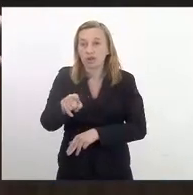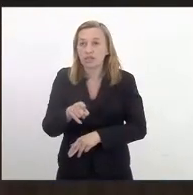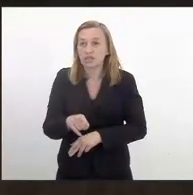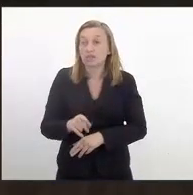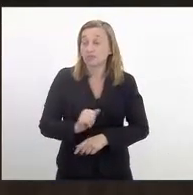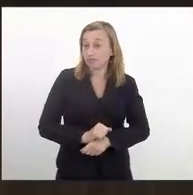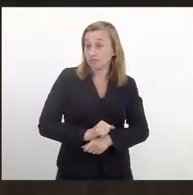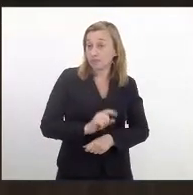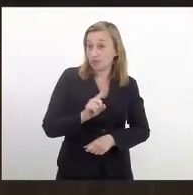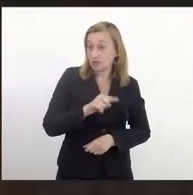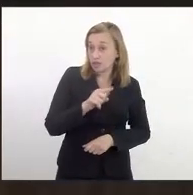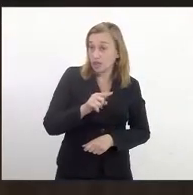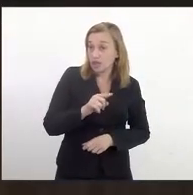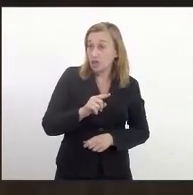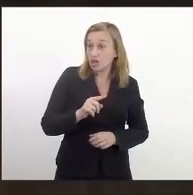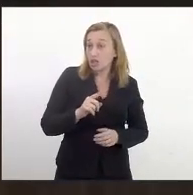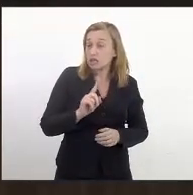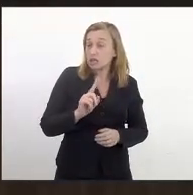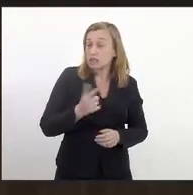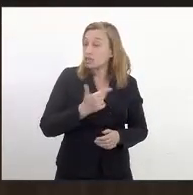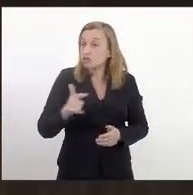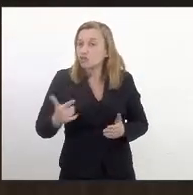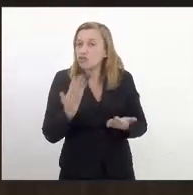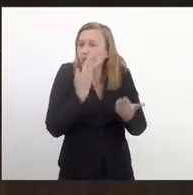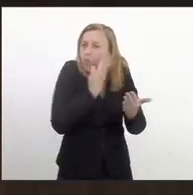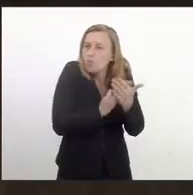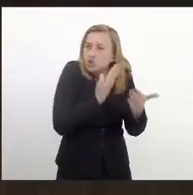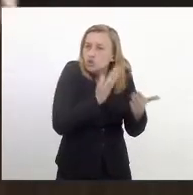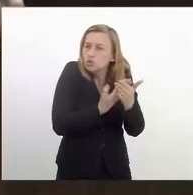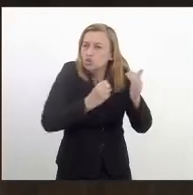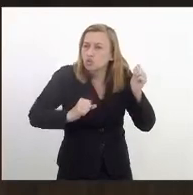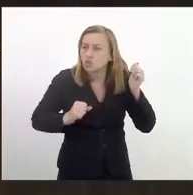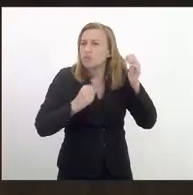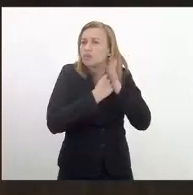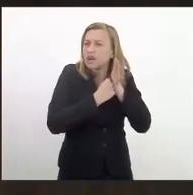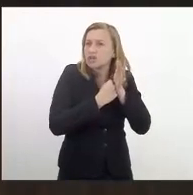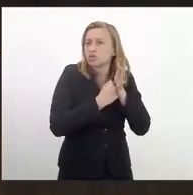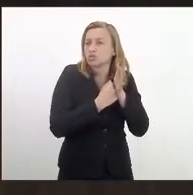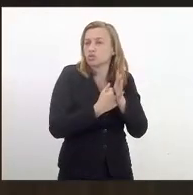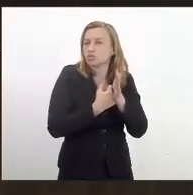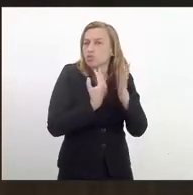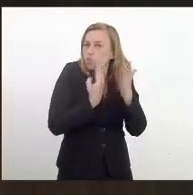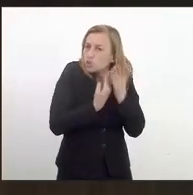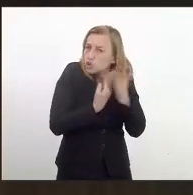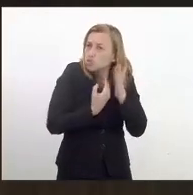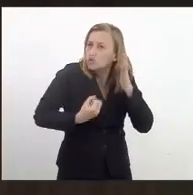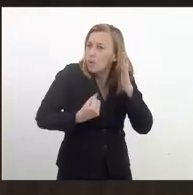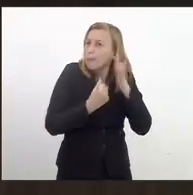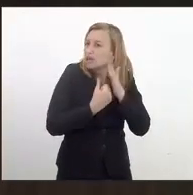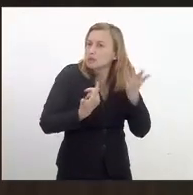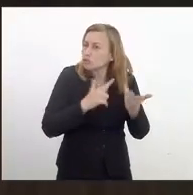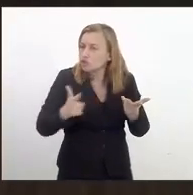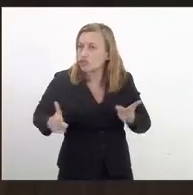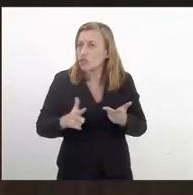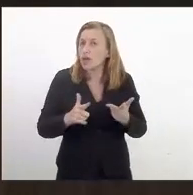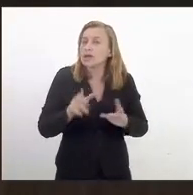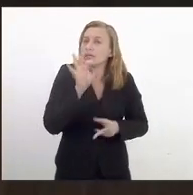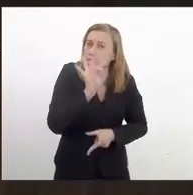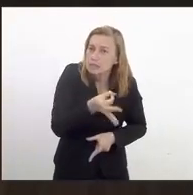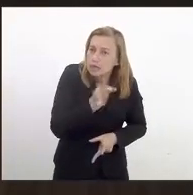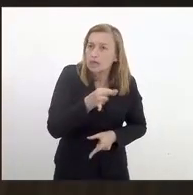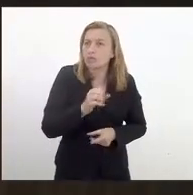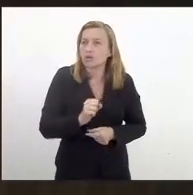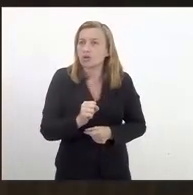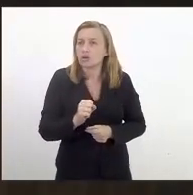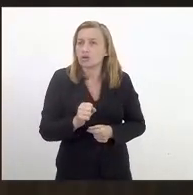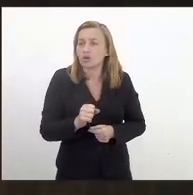assim se não houver um estudo do impacto do impacto um estudo de impacto justamente pelo